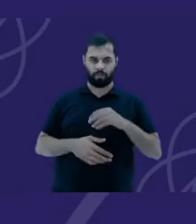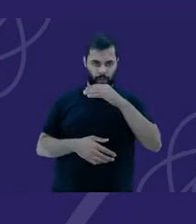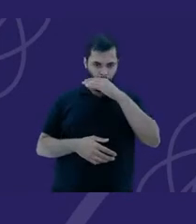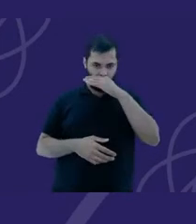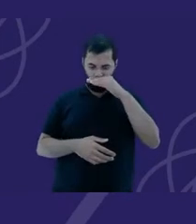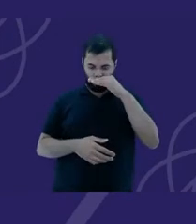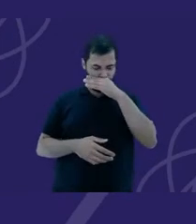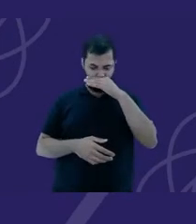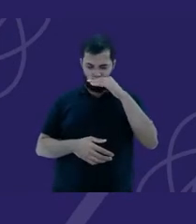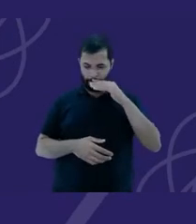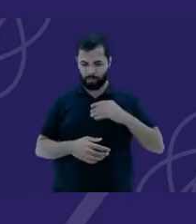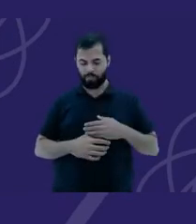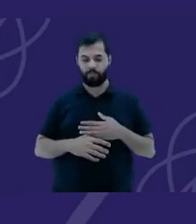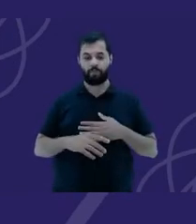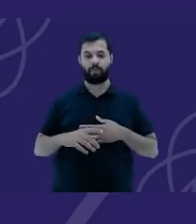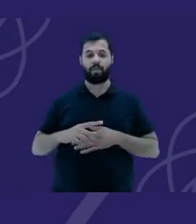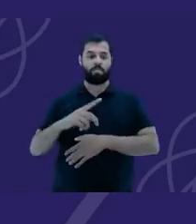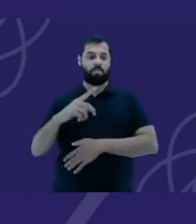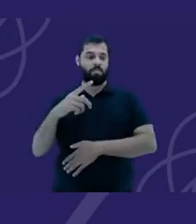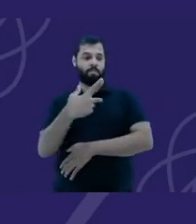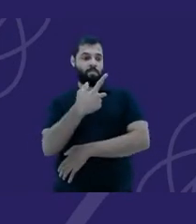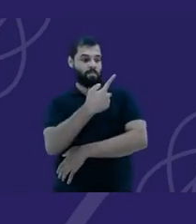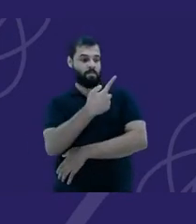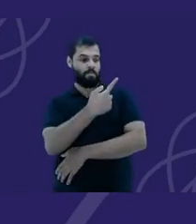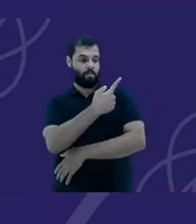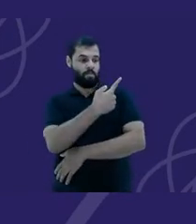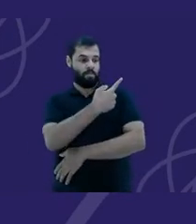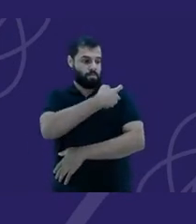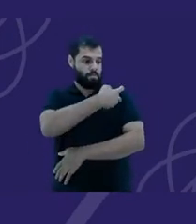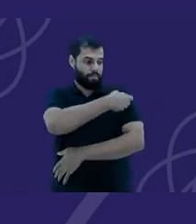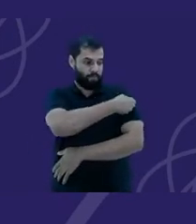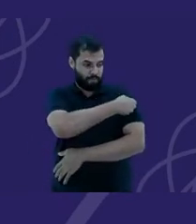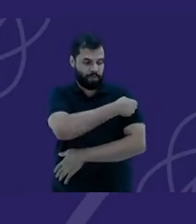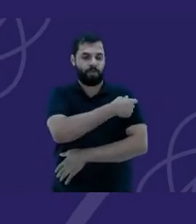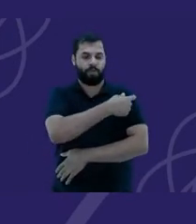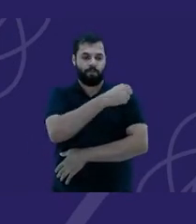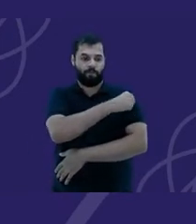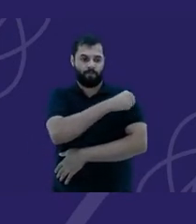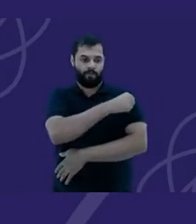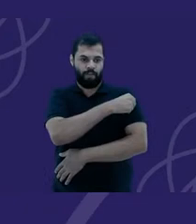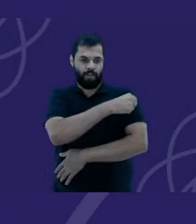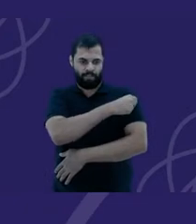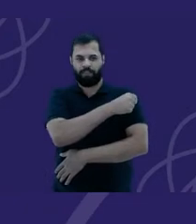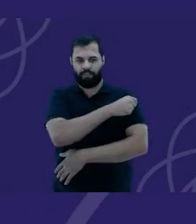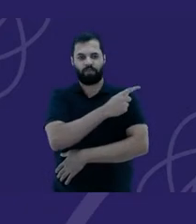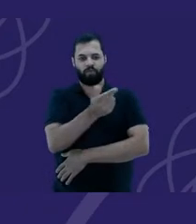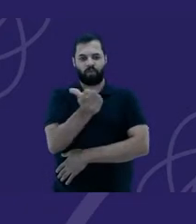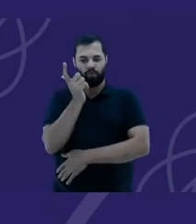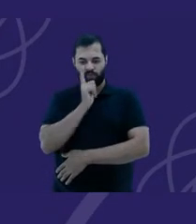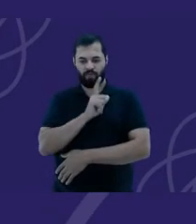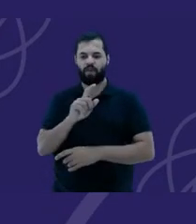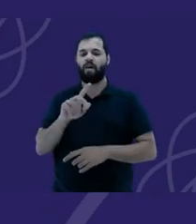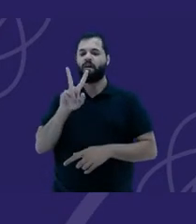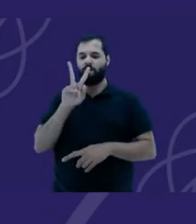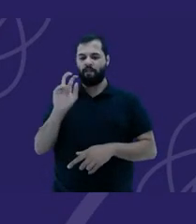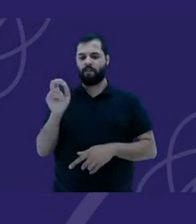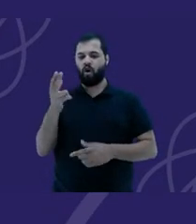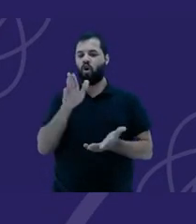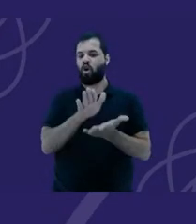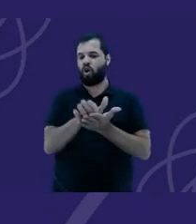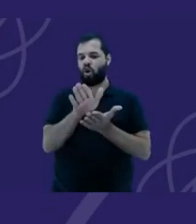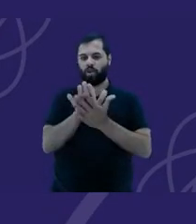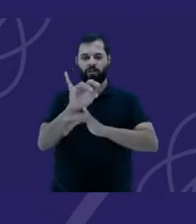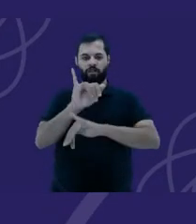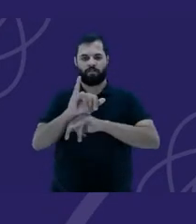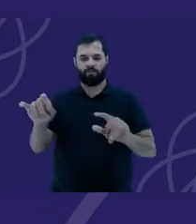Vacinei, que eu vou... Me Vacinei. Vou lançar aí esse final do mês, ou início do mês que vem. Tchac, tchac, tchac,